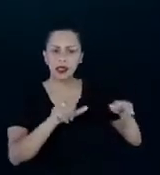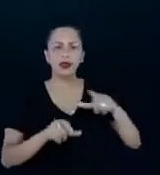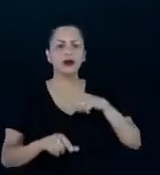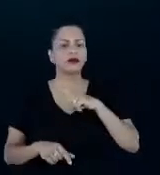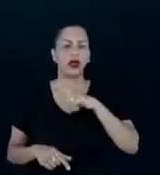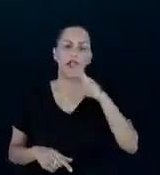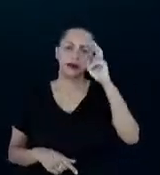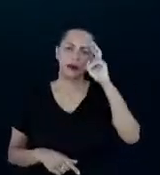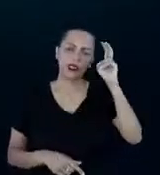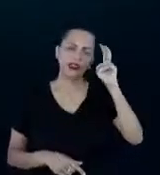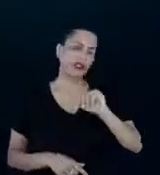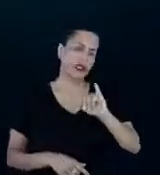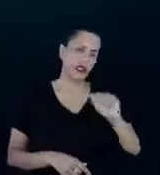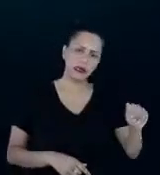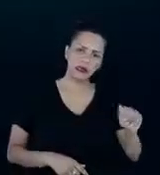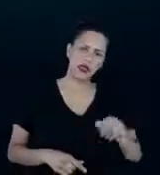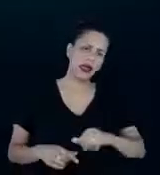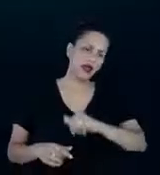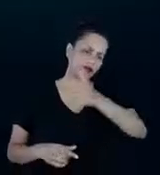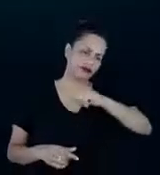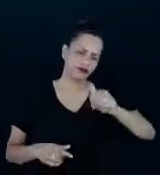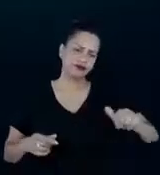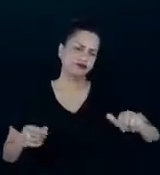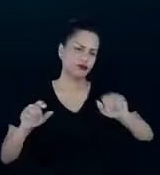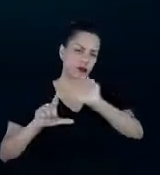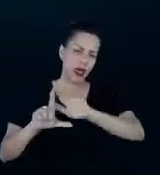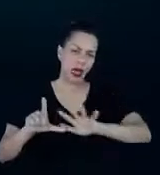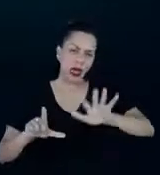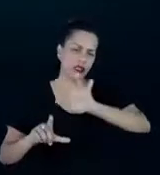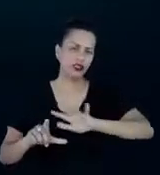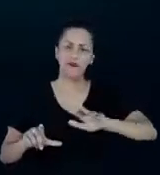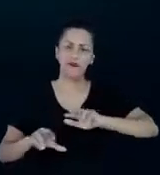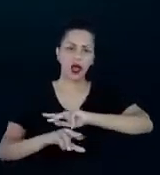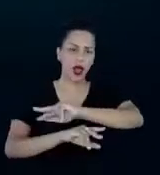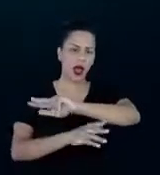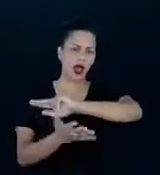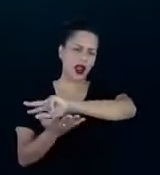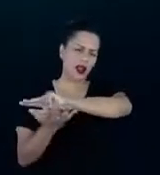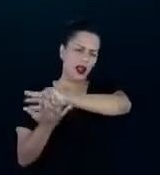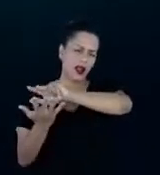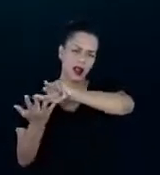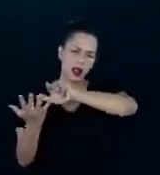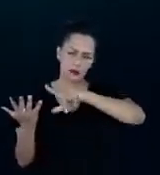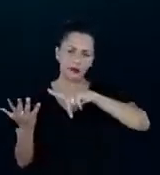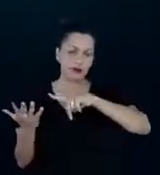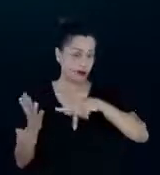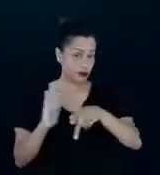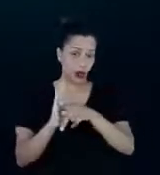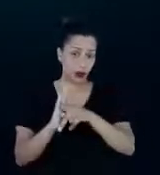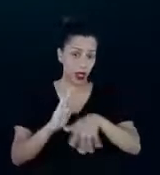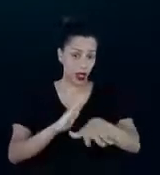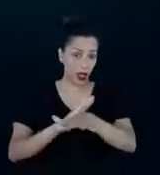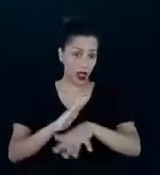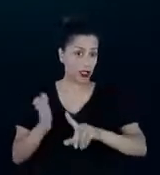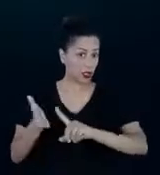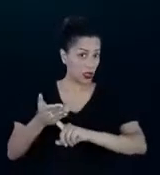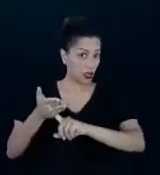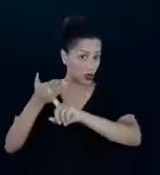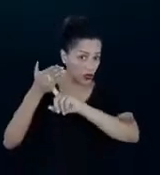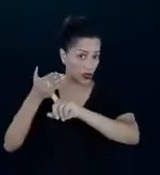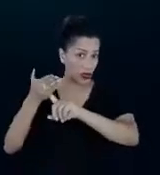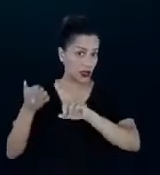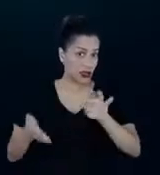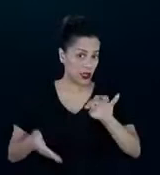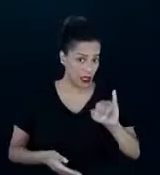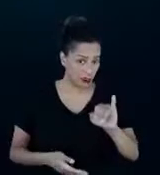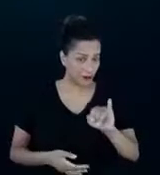artificial, processamento de imagens, analytics, business intelligence, ou seja, um leque grande, é só falando a parte de tecnologia de informação, mas o importante